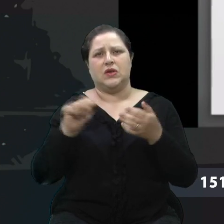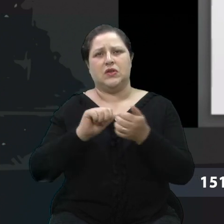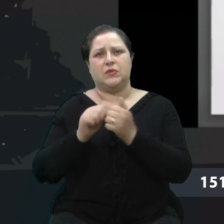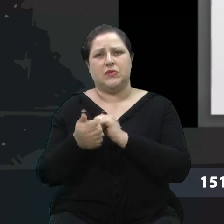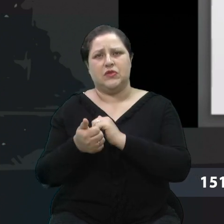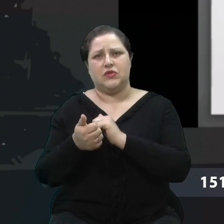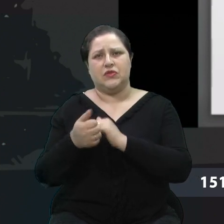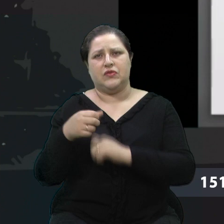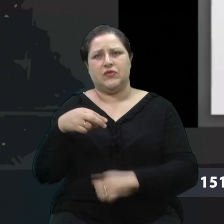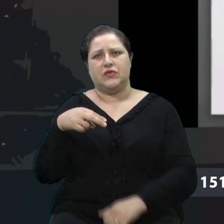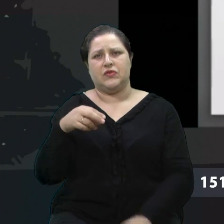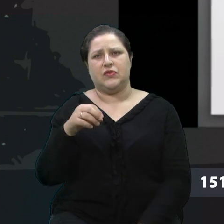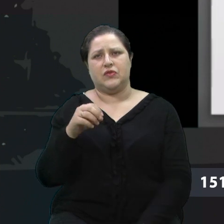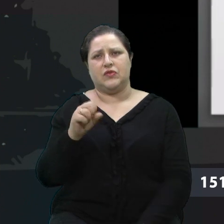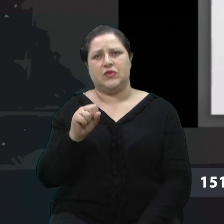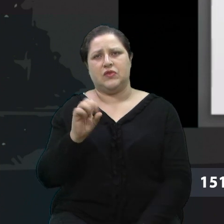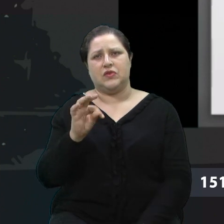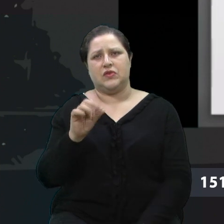eu sigo.